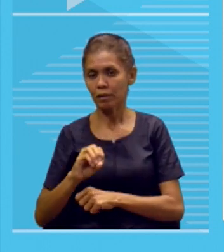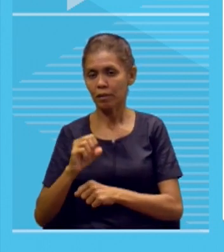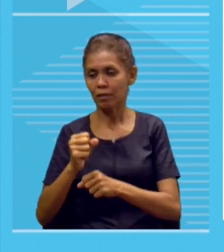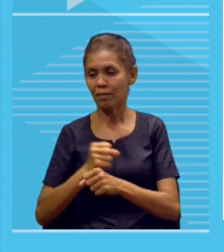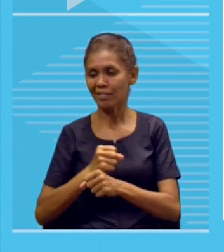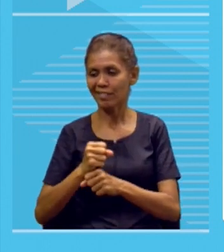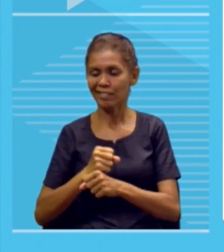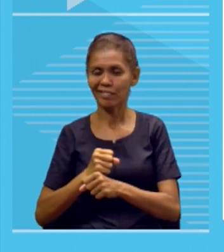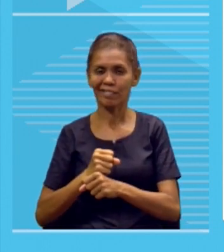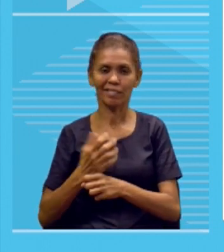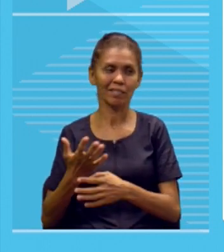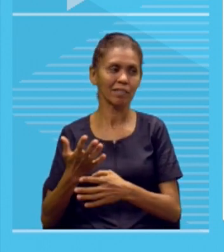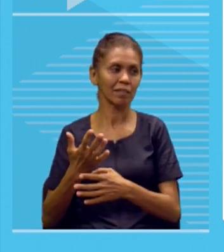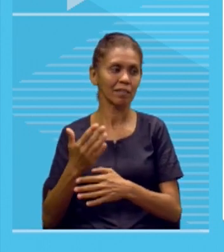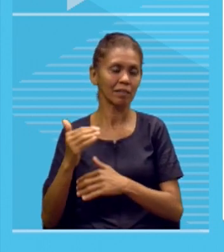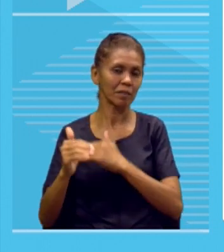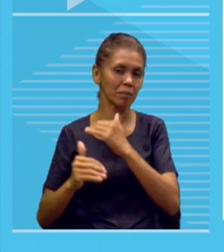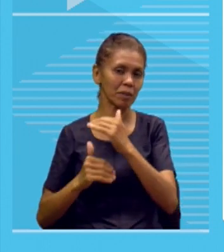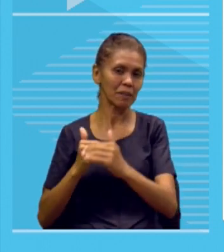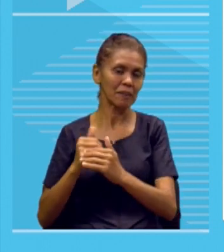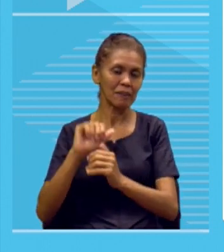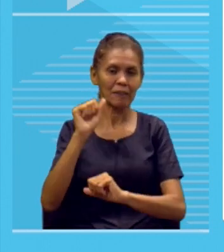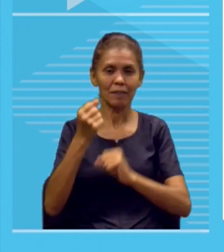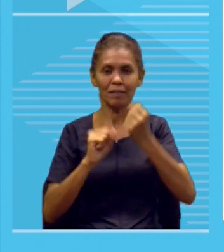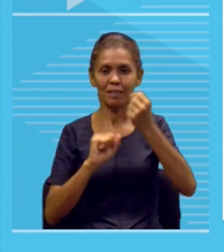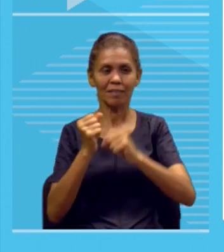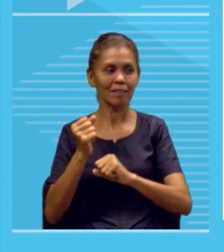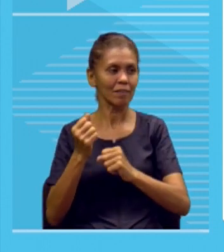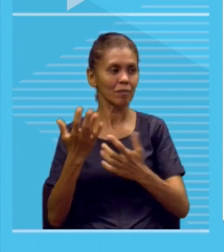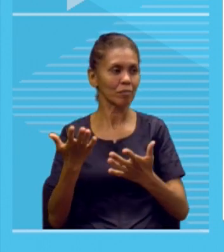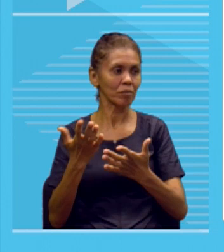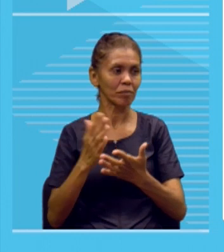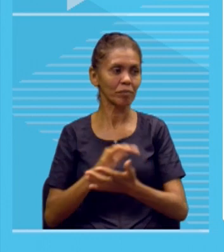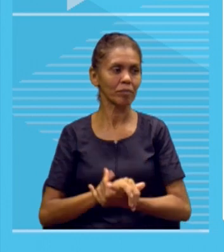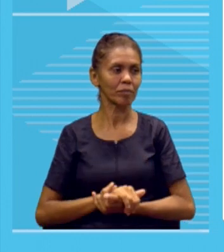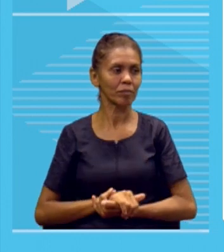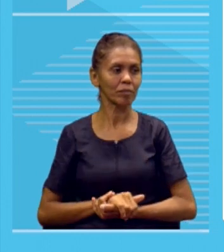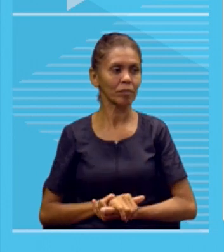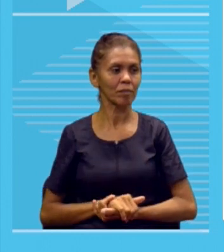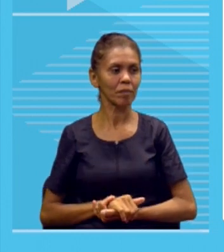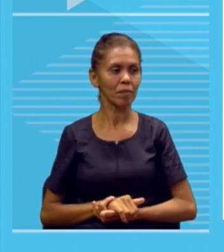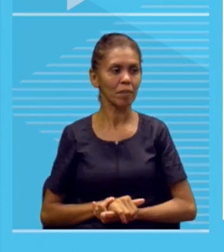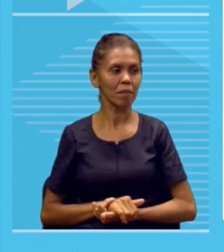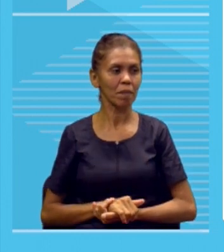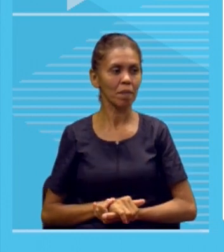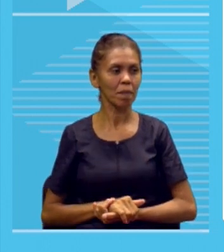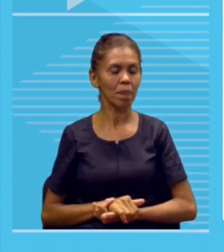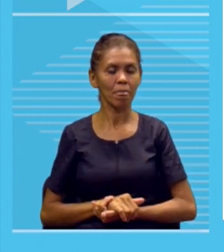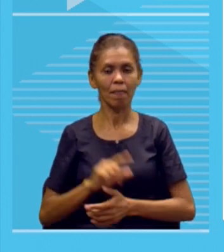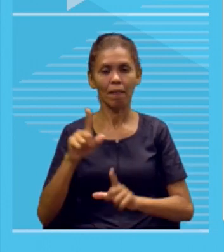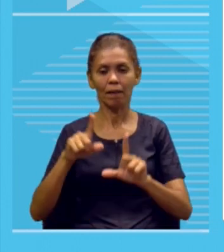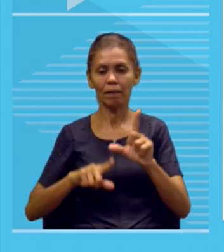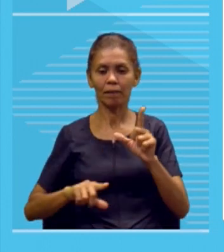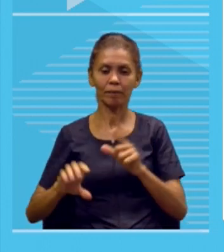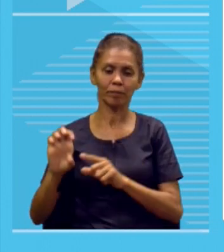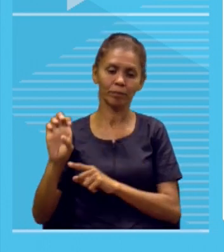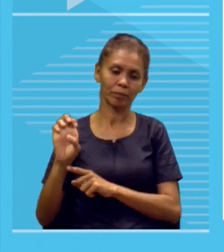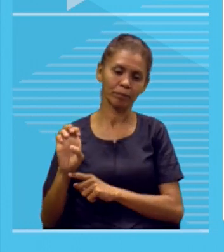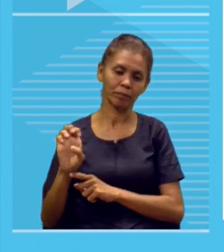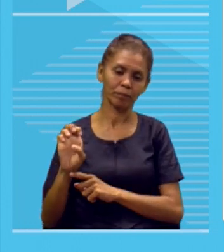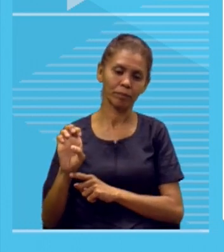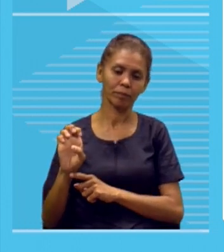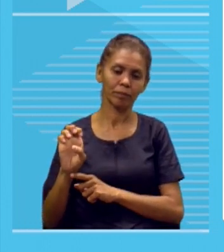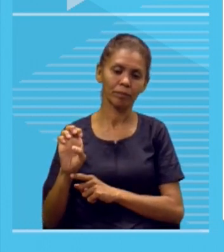atrasado, gente, em um processo de urbanização, não tem como, né? Falso. Então, letra E. Segundo a